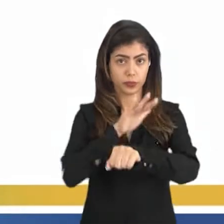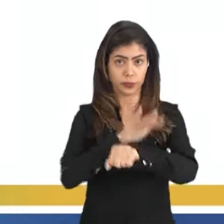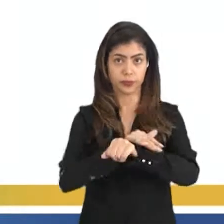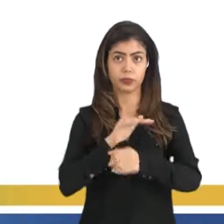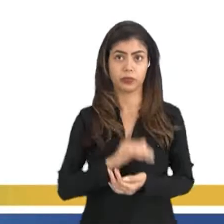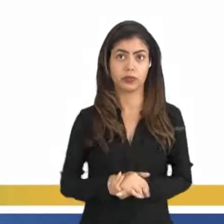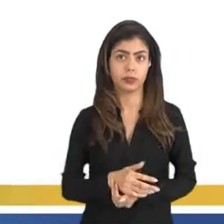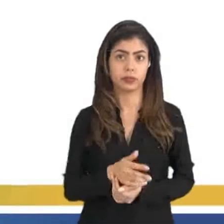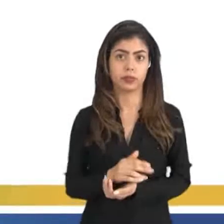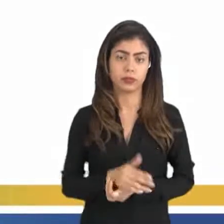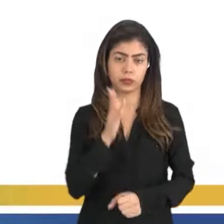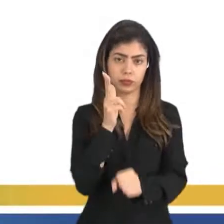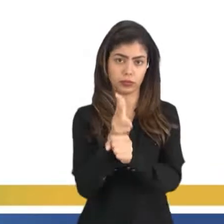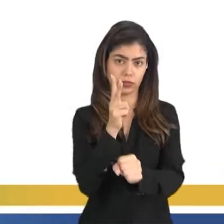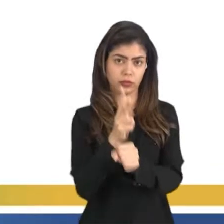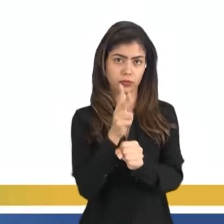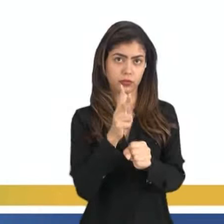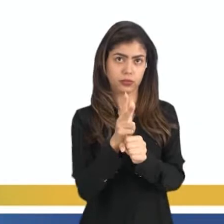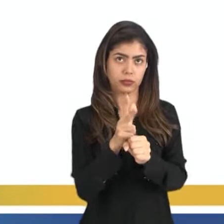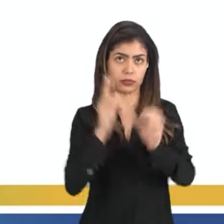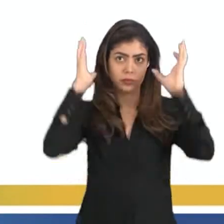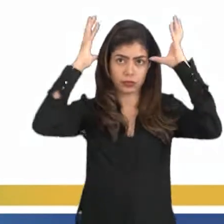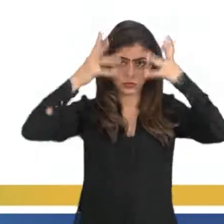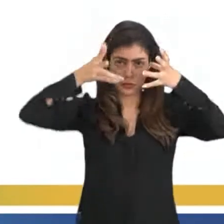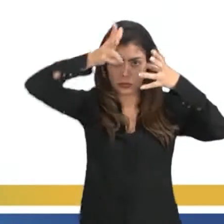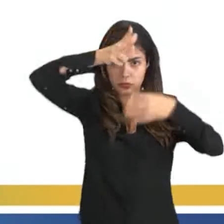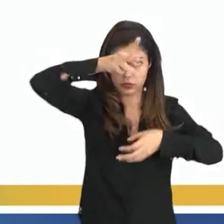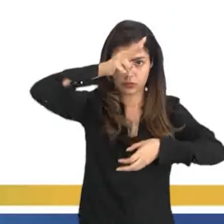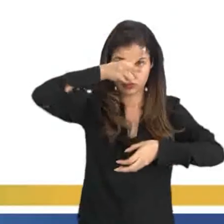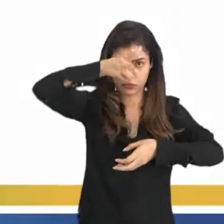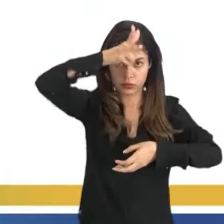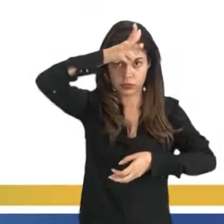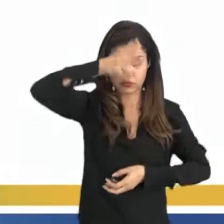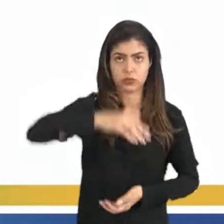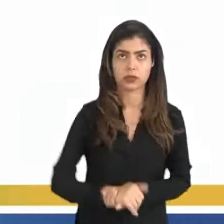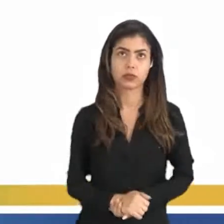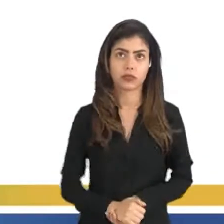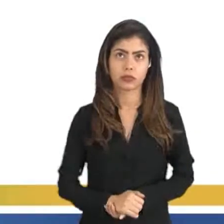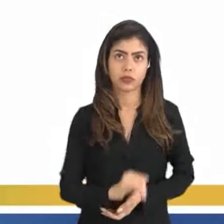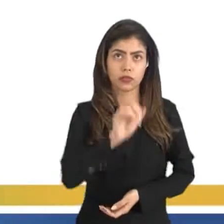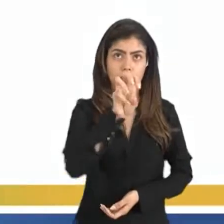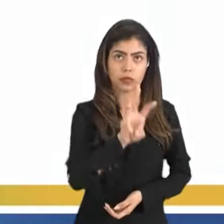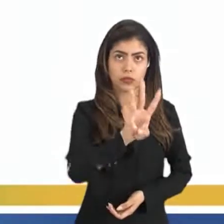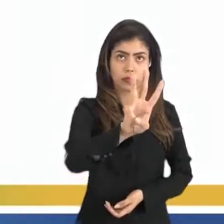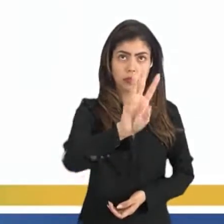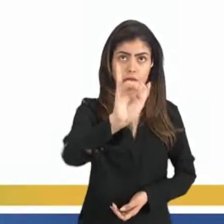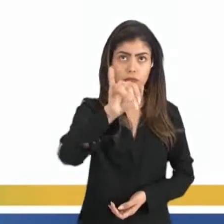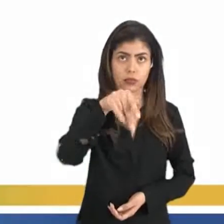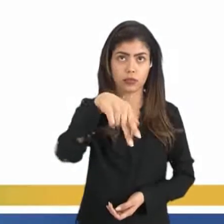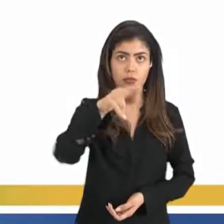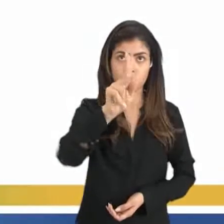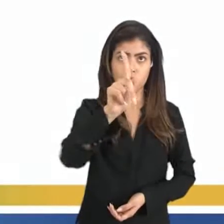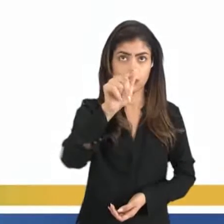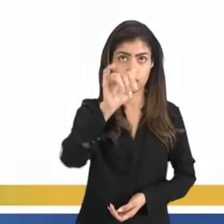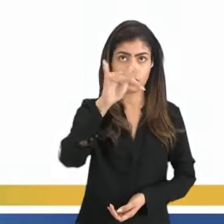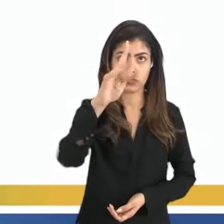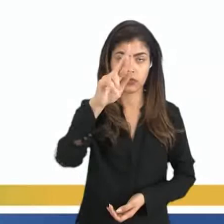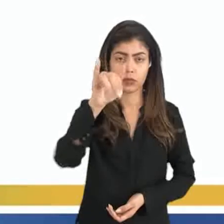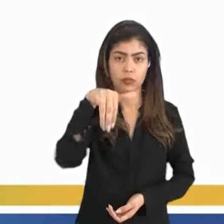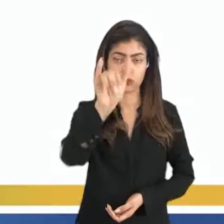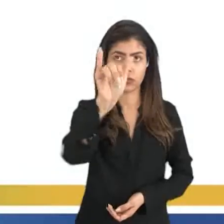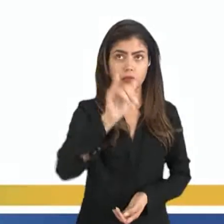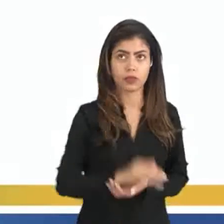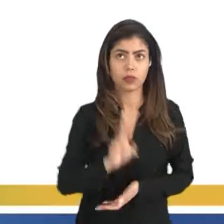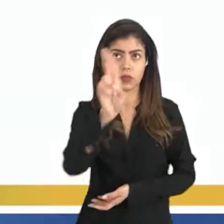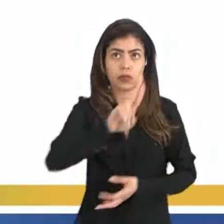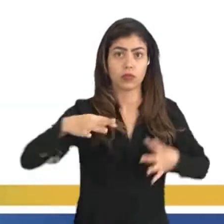câmera presa no seu capacete. Nós temos o Wing Fly. Essa modalidade faz o uso de uma roupa